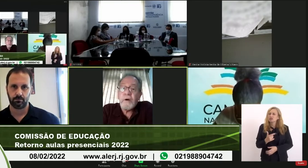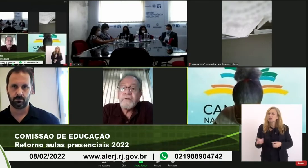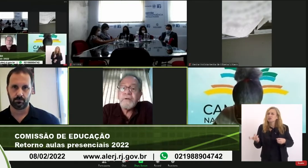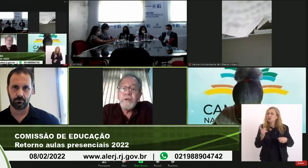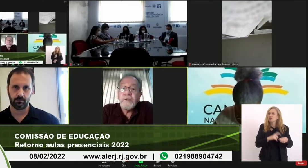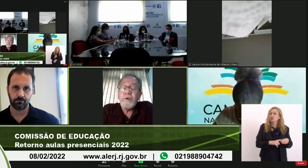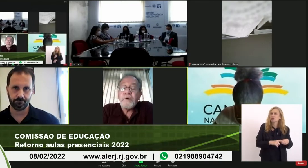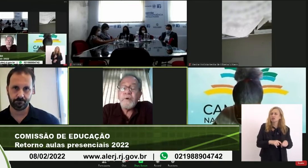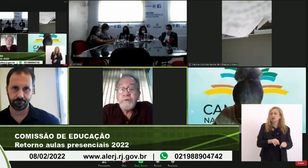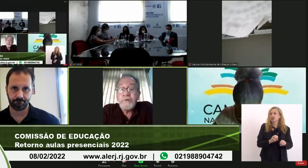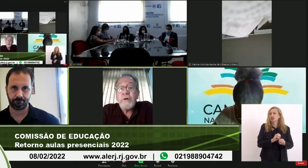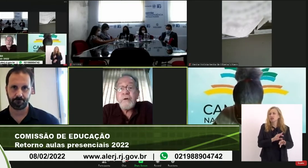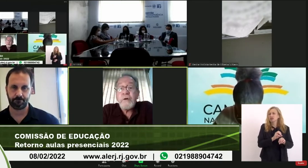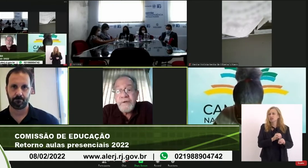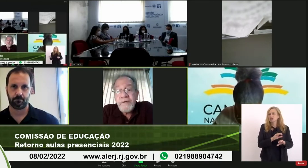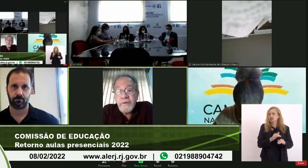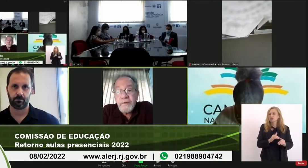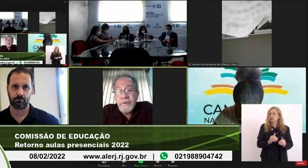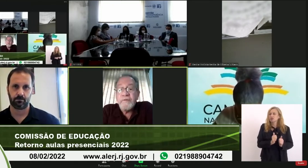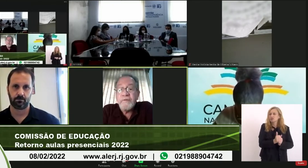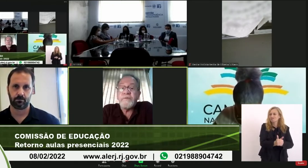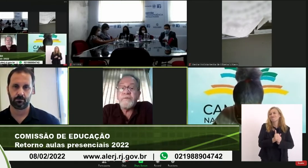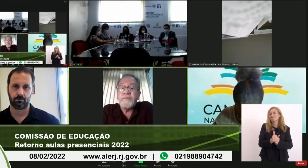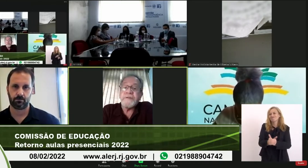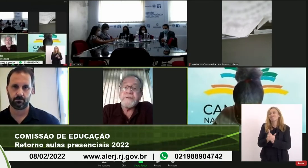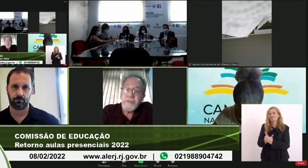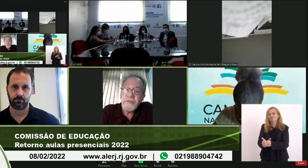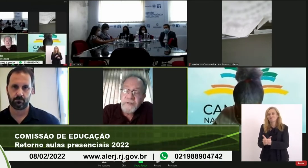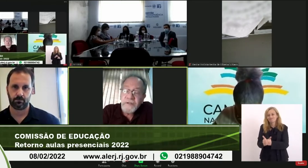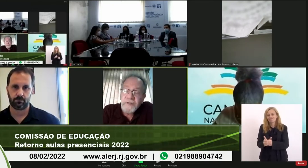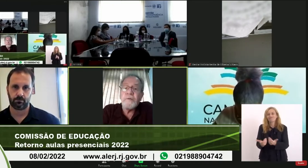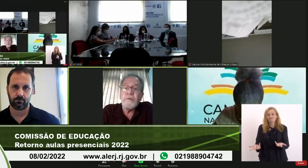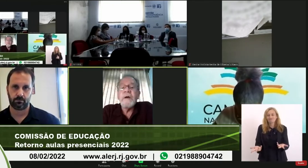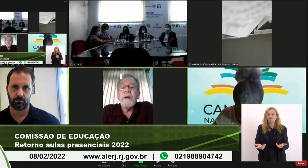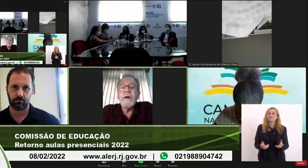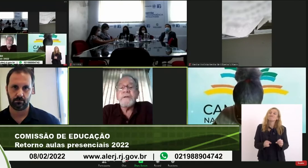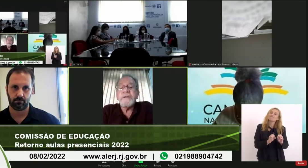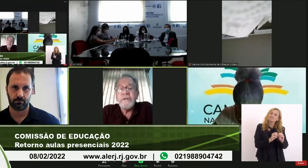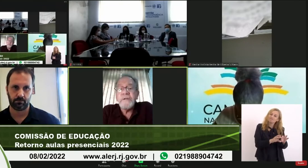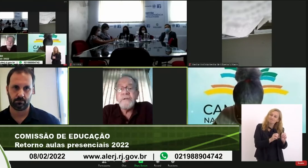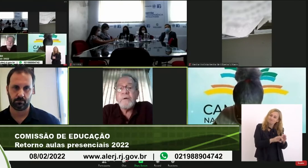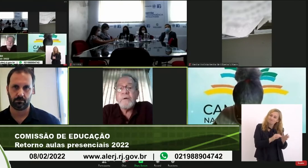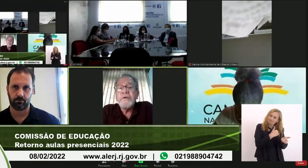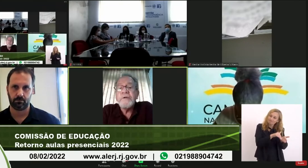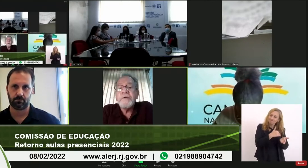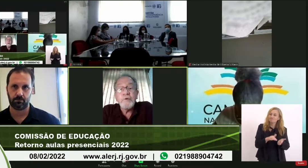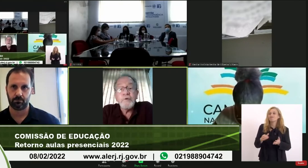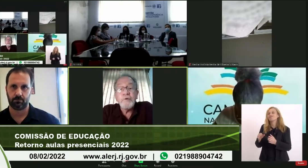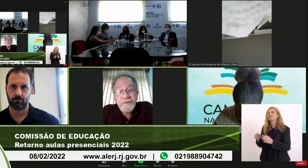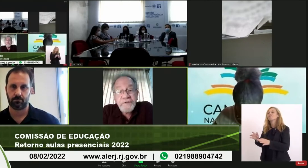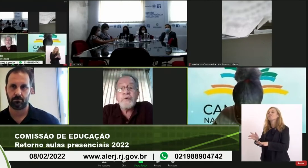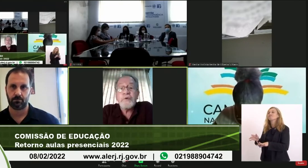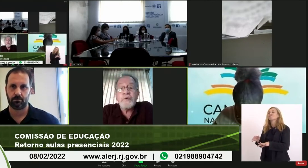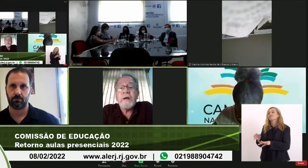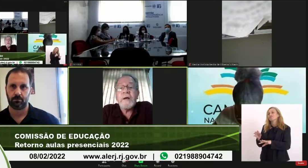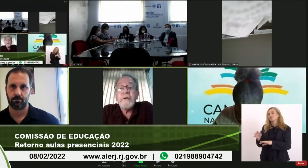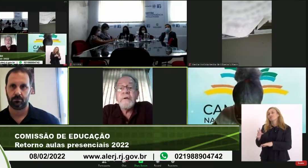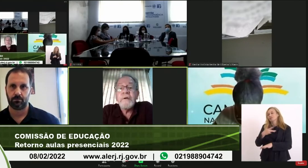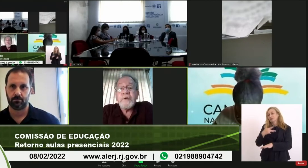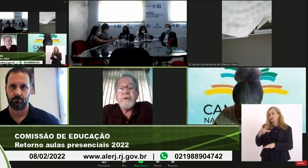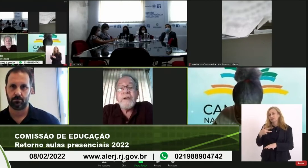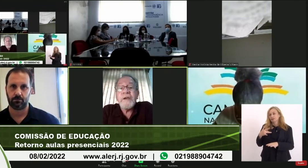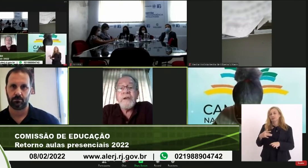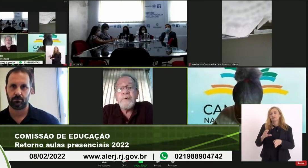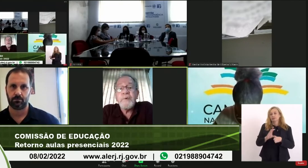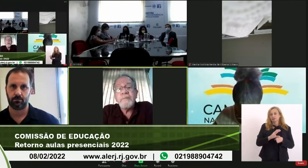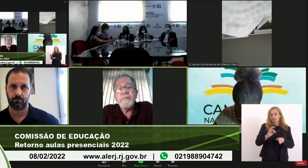aulas e um processo de acompanhamento que envolva a Secretaria de Educação, a Secretaria de Saúde e os conselhos tutelares, porque é